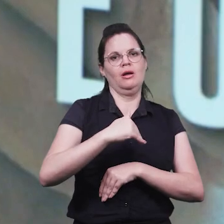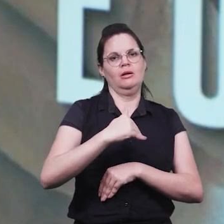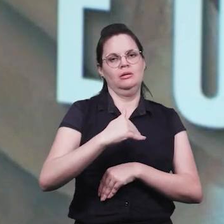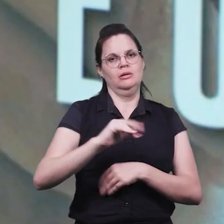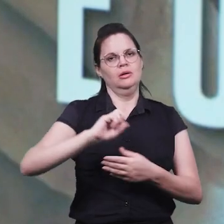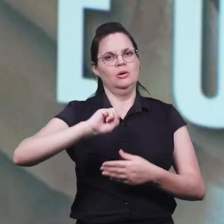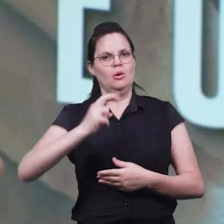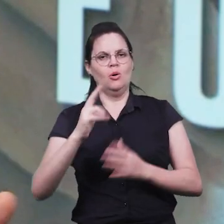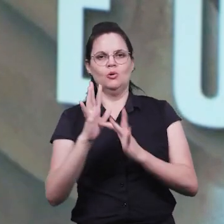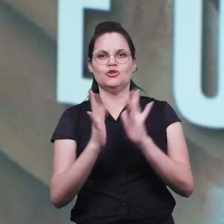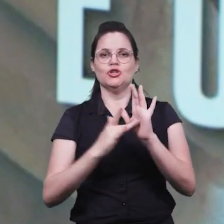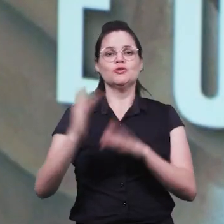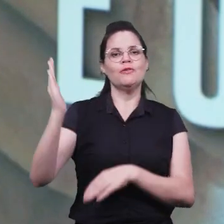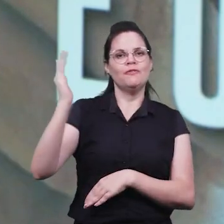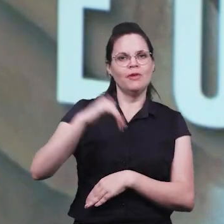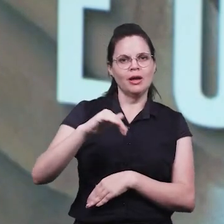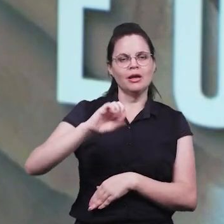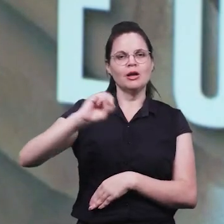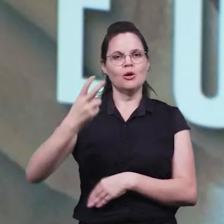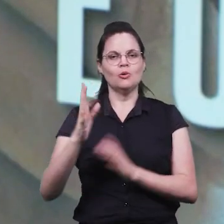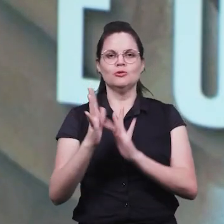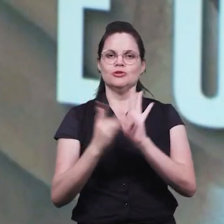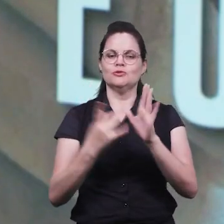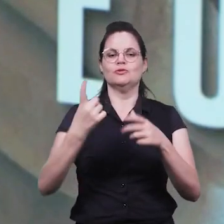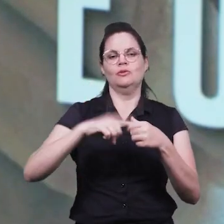Senhor Jesus vem, o Senhor Jesus voltará.